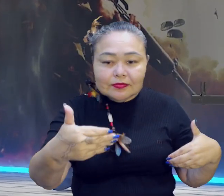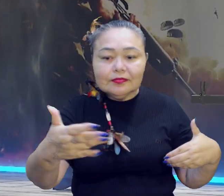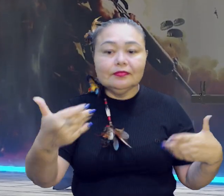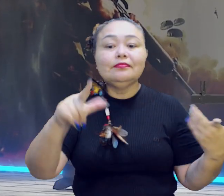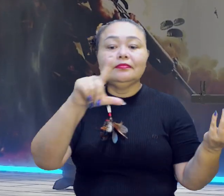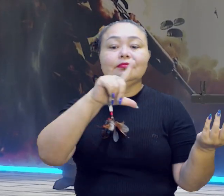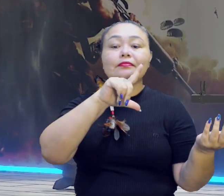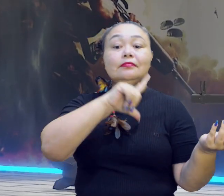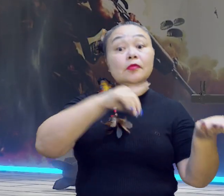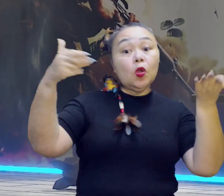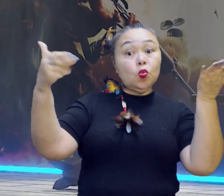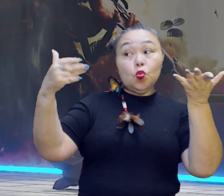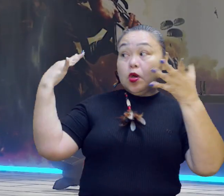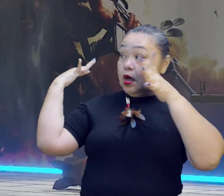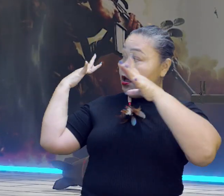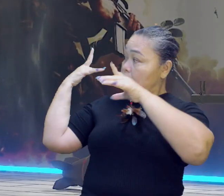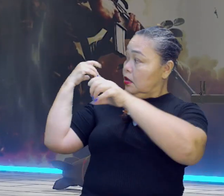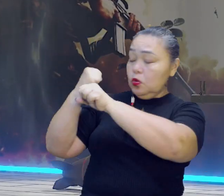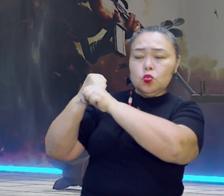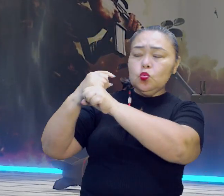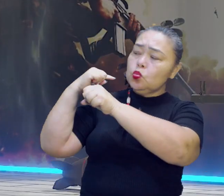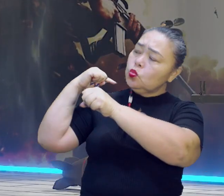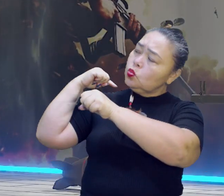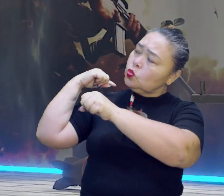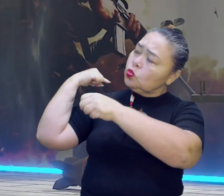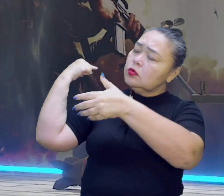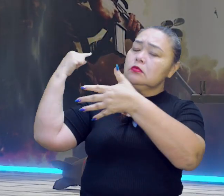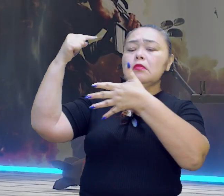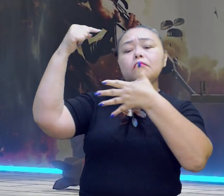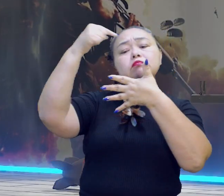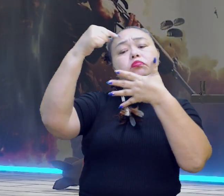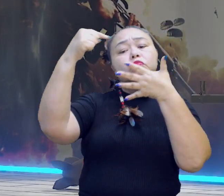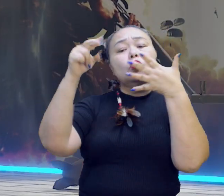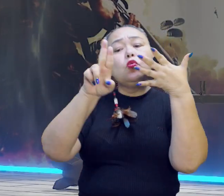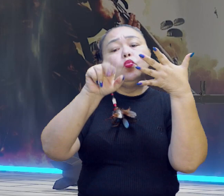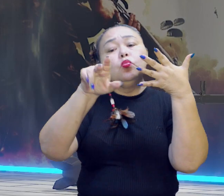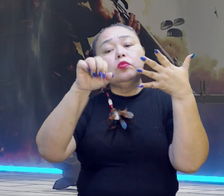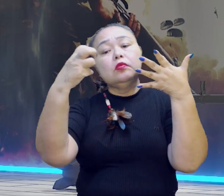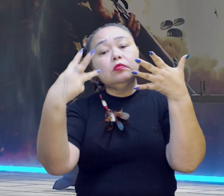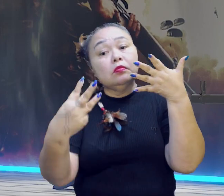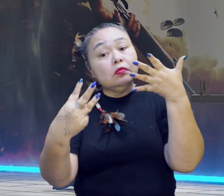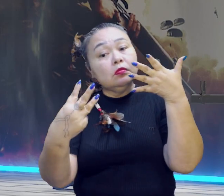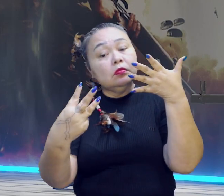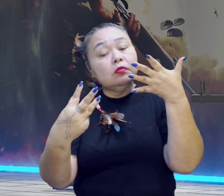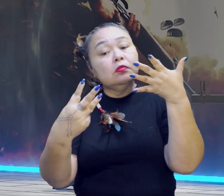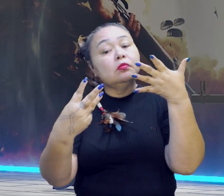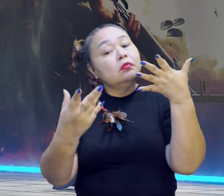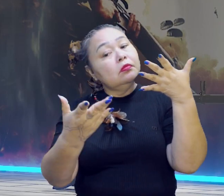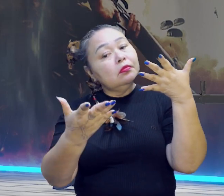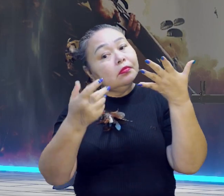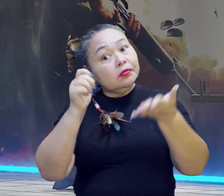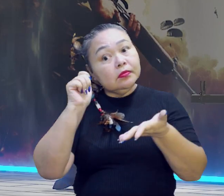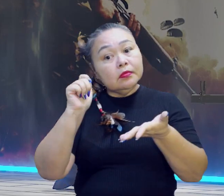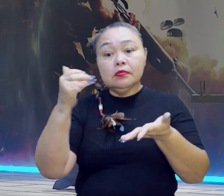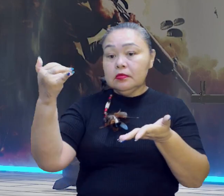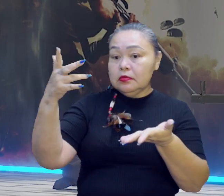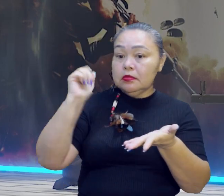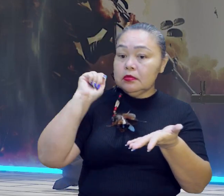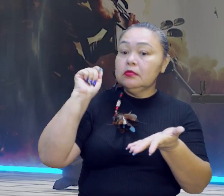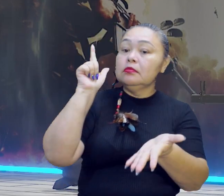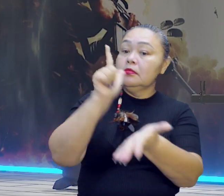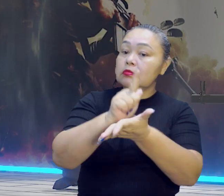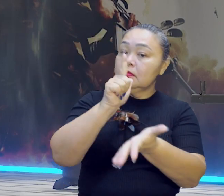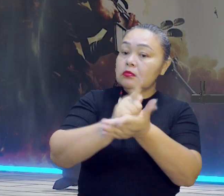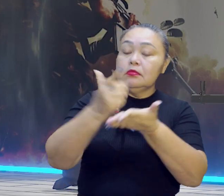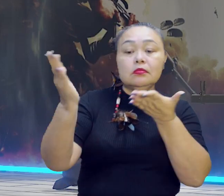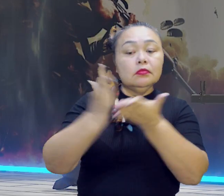hoje nós vamos revisar toda a unidade 3. Então, caneta, papel, caderno na